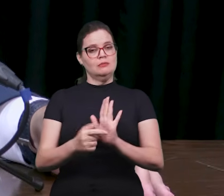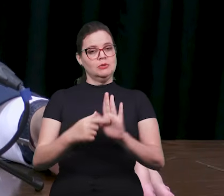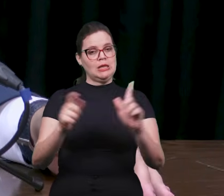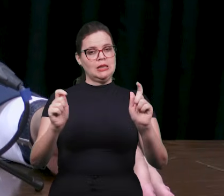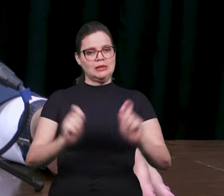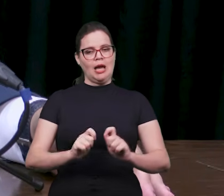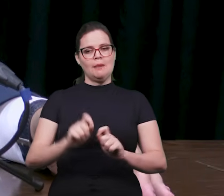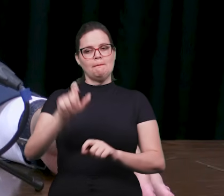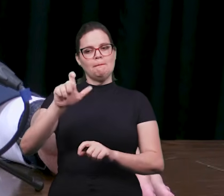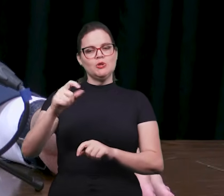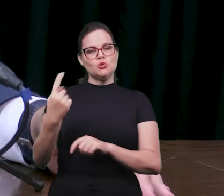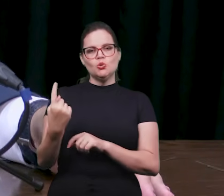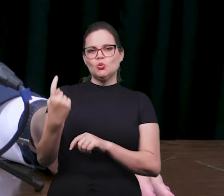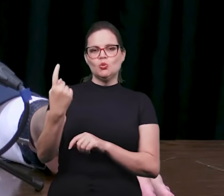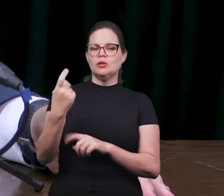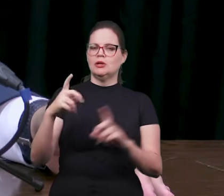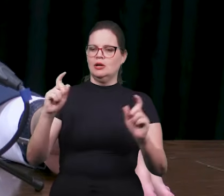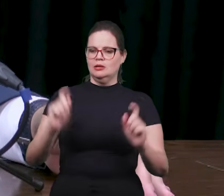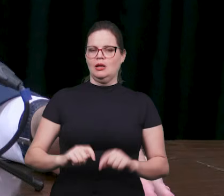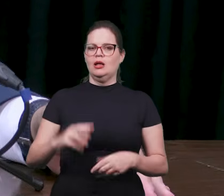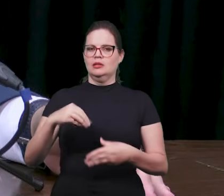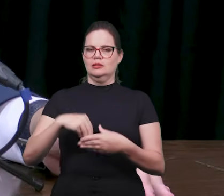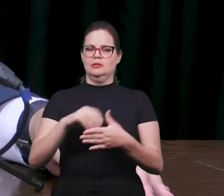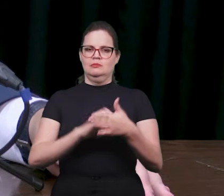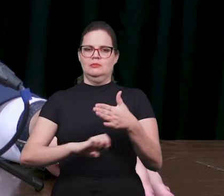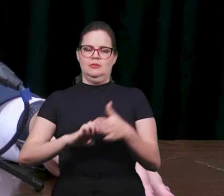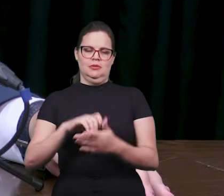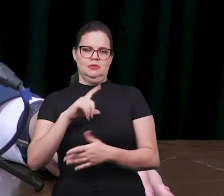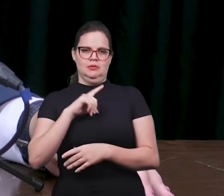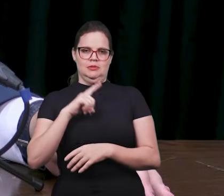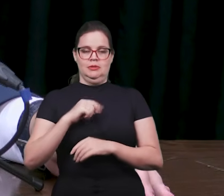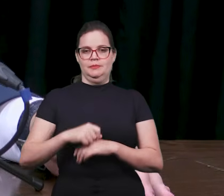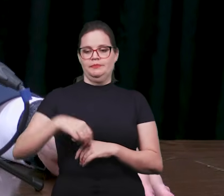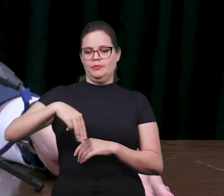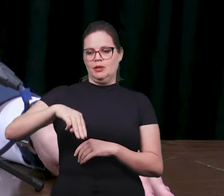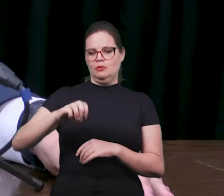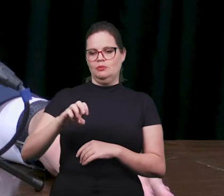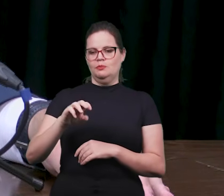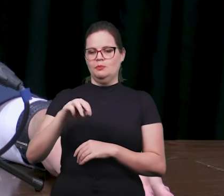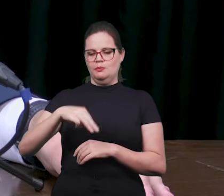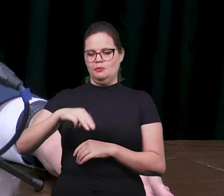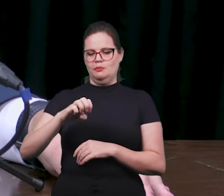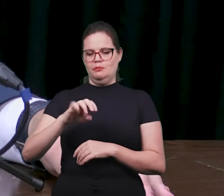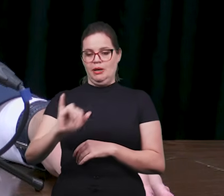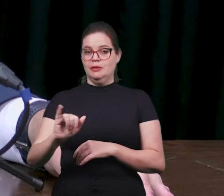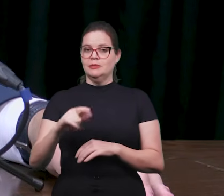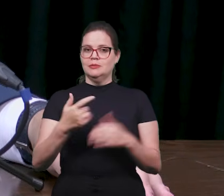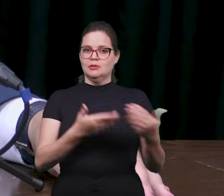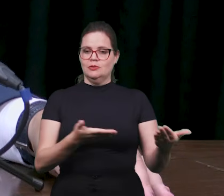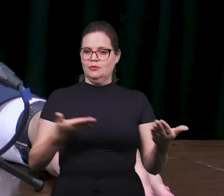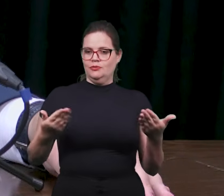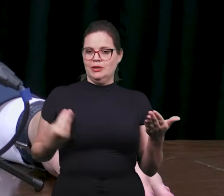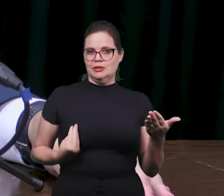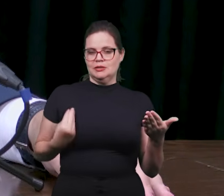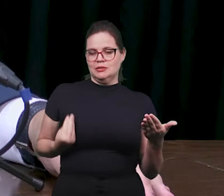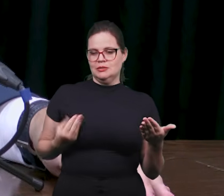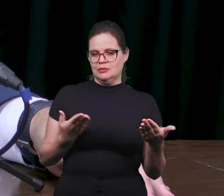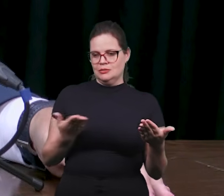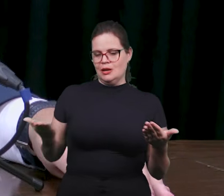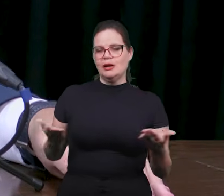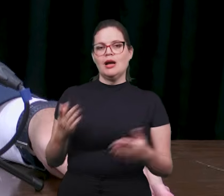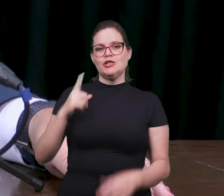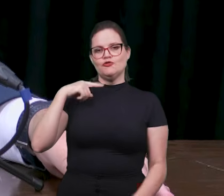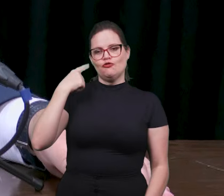empresarial, que é o do microempresário individual. E para falar sobre esse tema, nós trouxemos aqui o